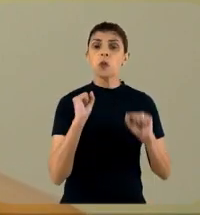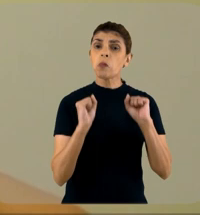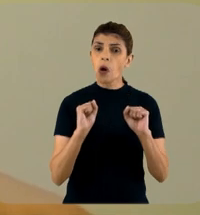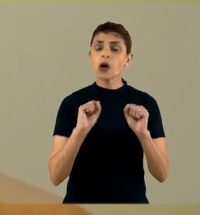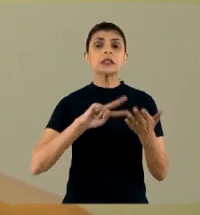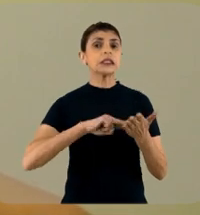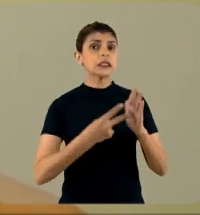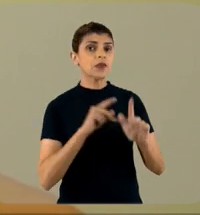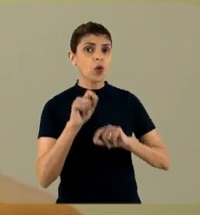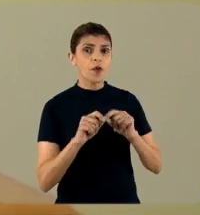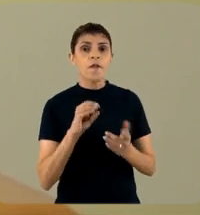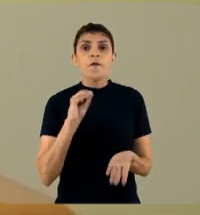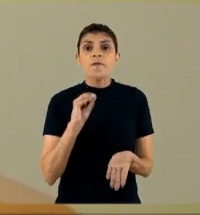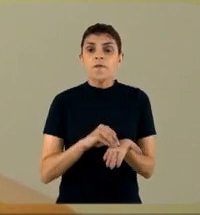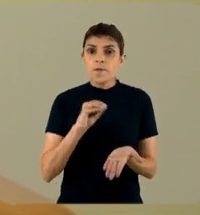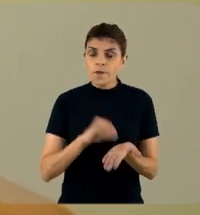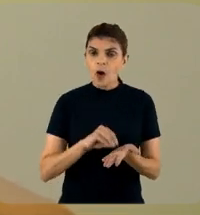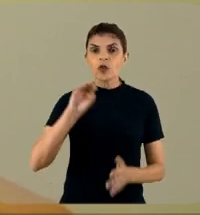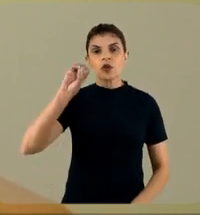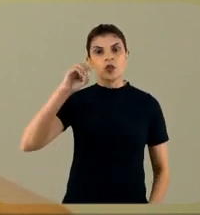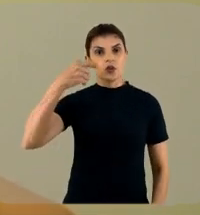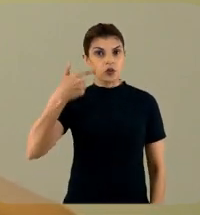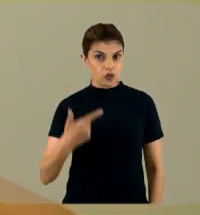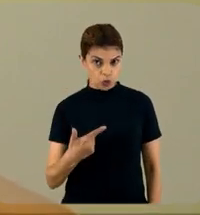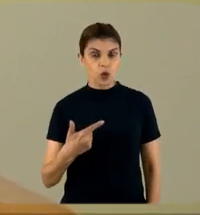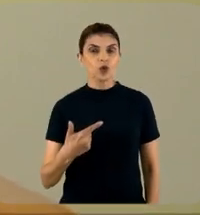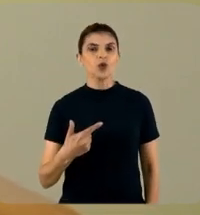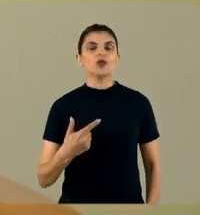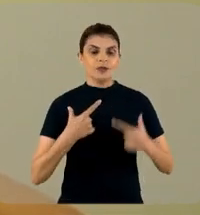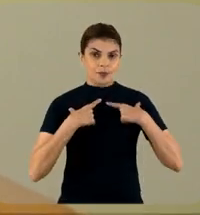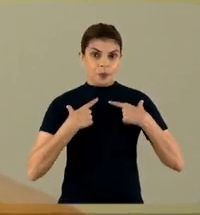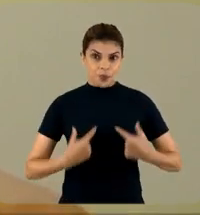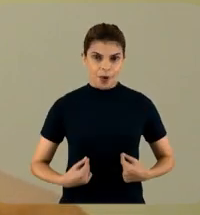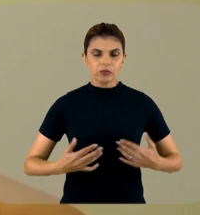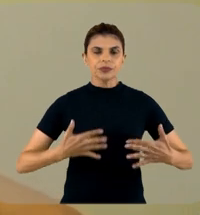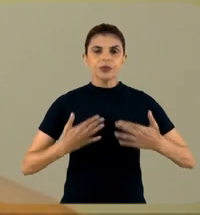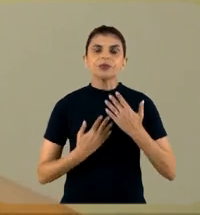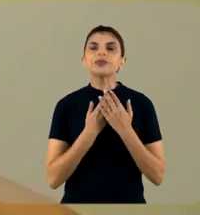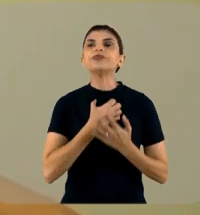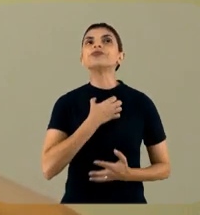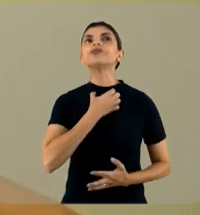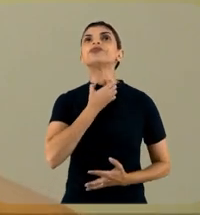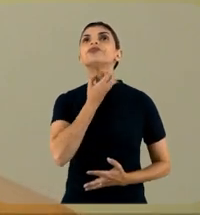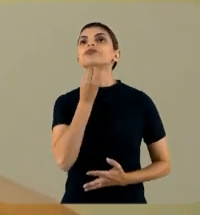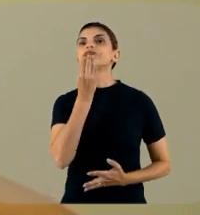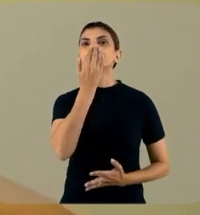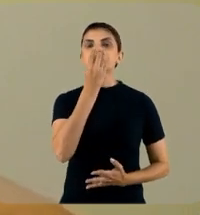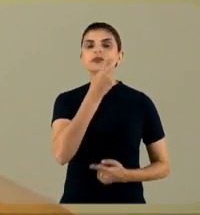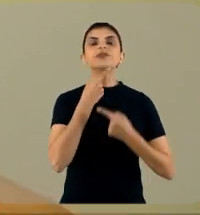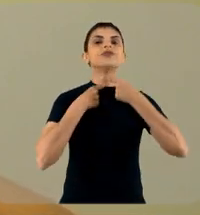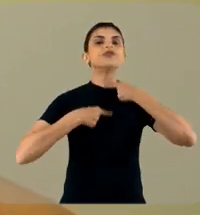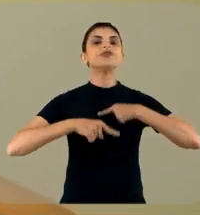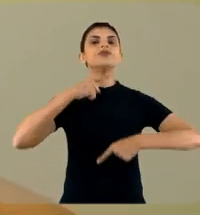hipóxia pode ser definida como ausência de aporte de oxigênio eh nos tecidos nas concentrações suficientes para